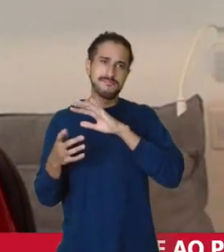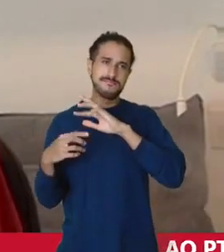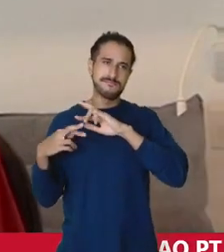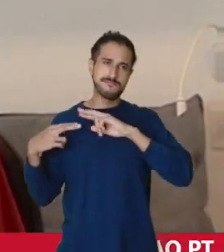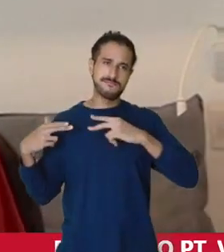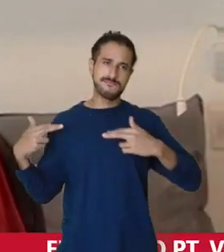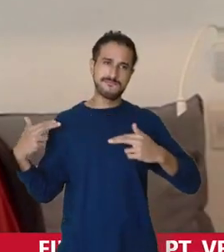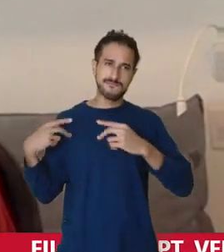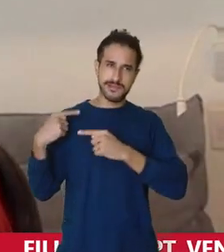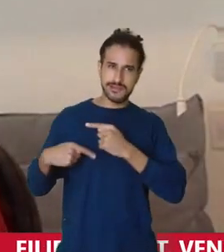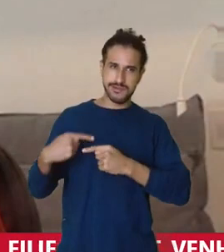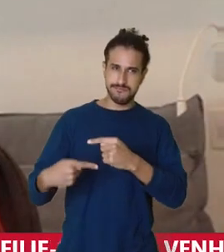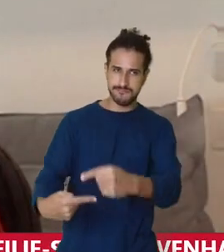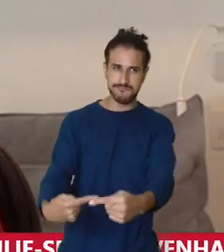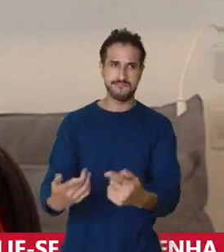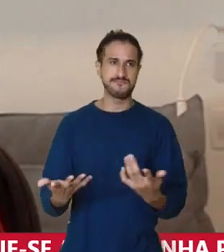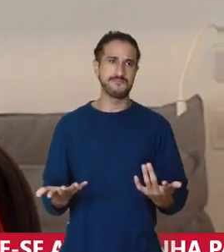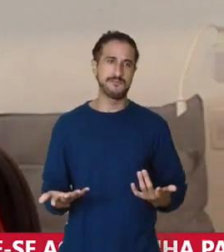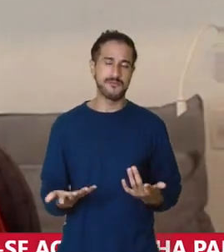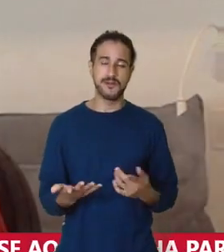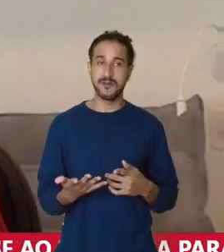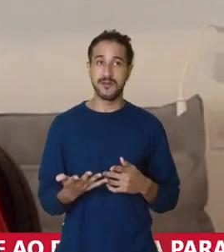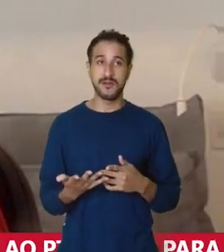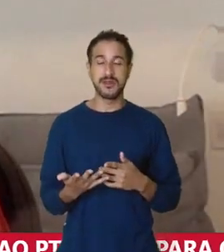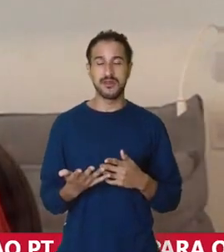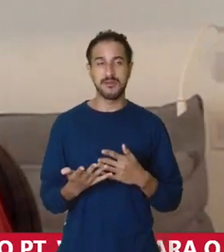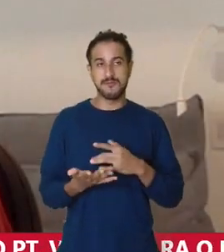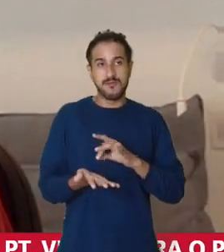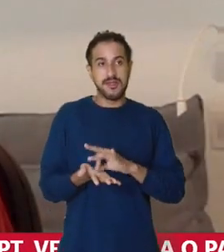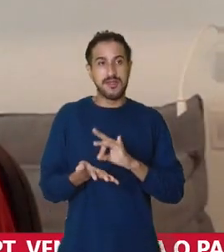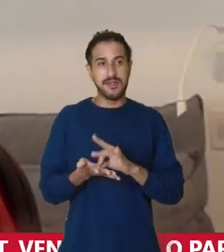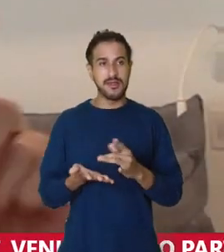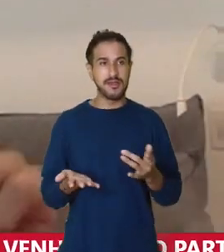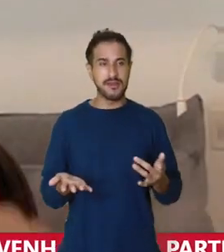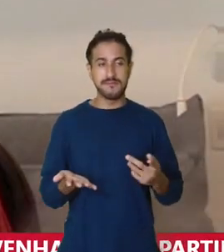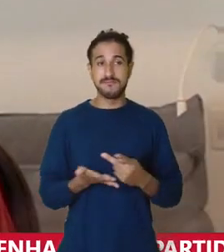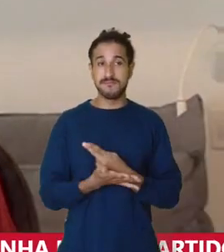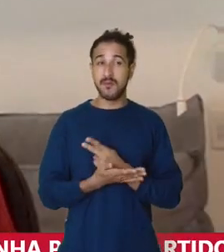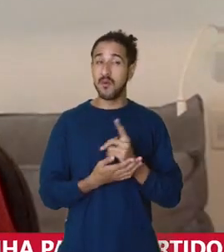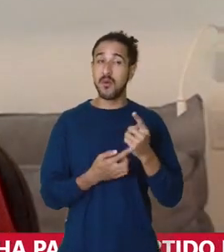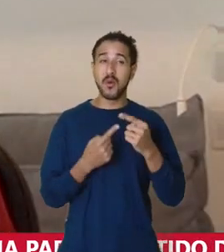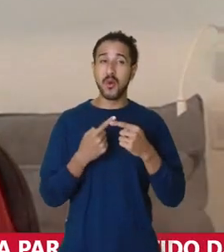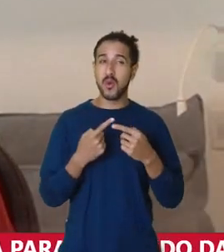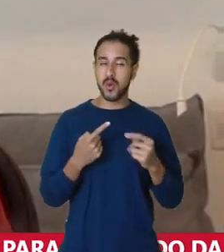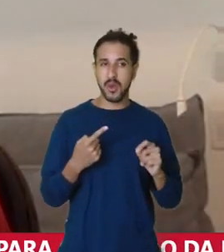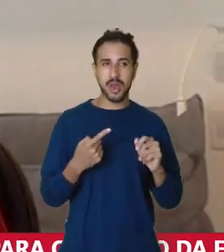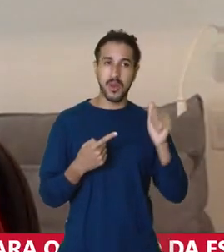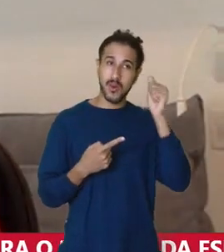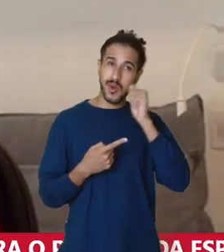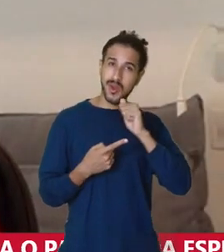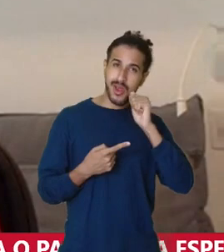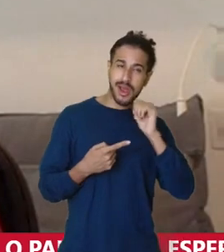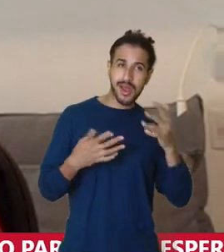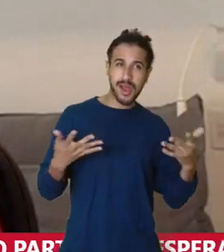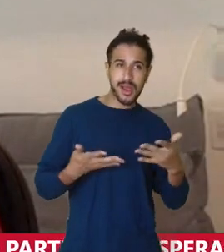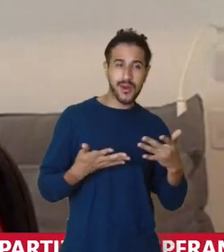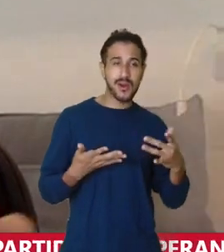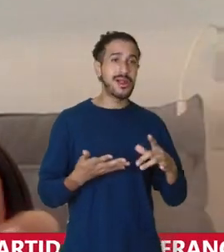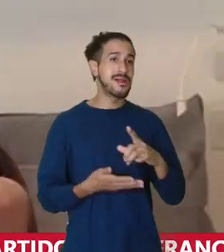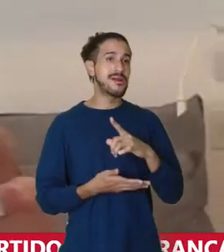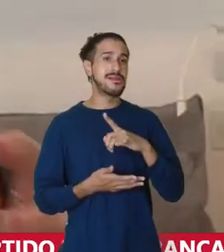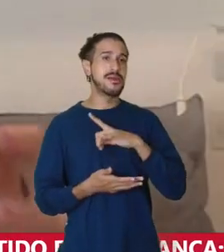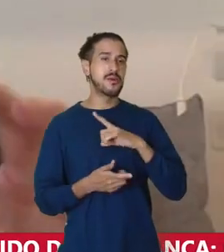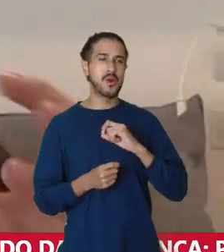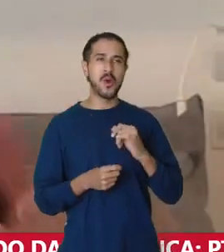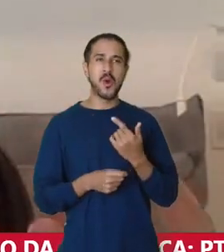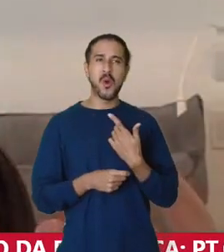de consequências, muito, inclusive, práticas, né? Uma delas é que as mulheres passam a ter